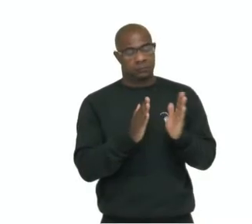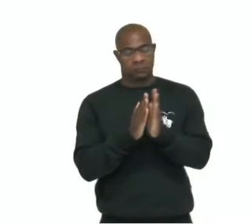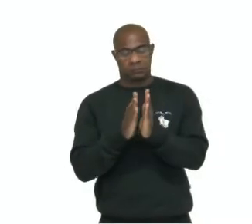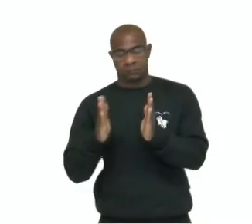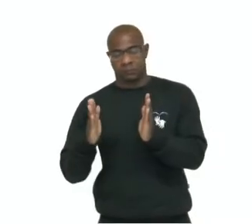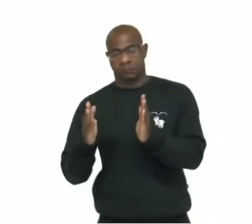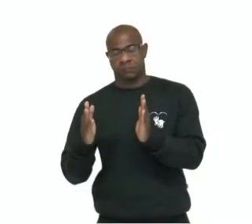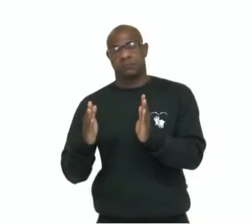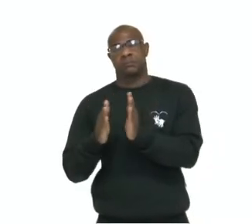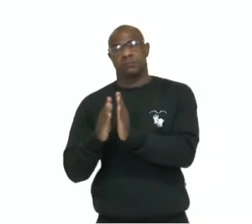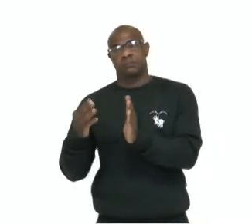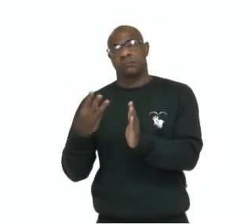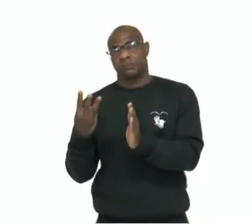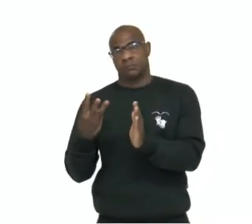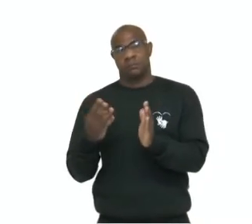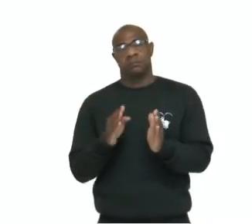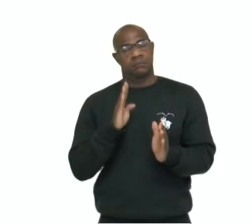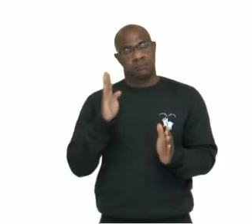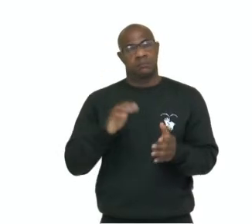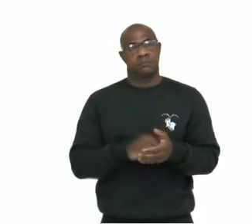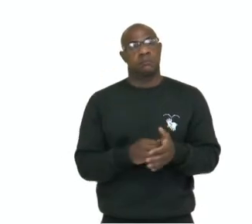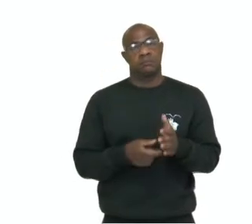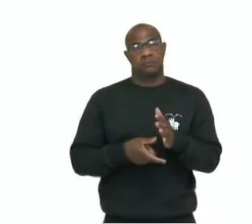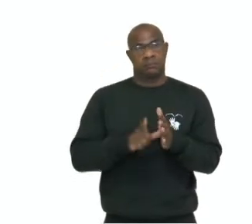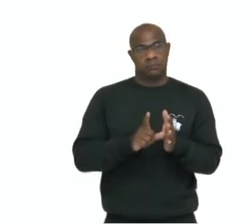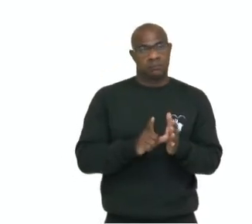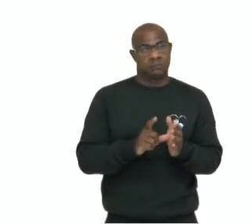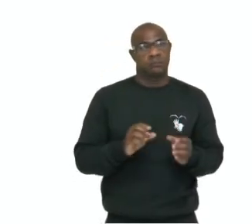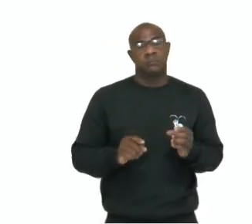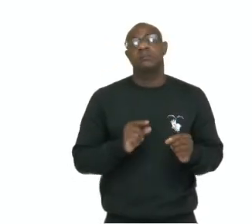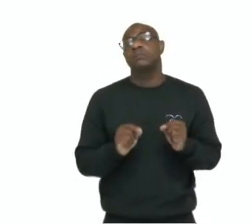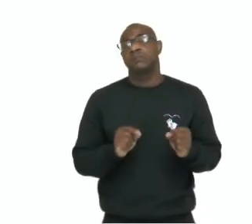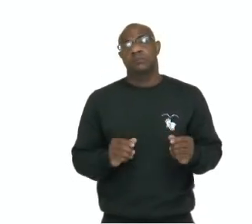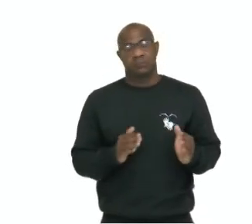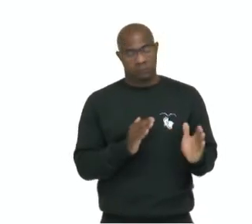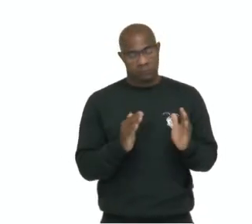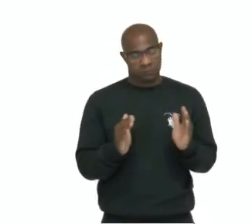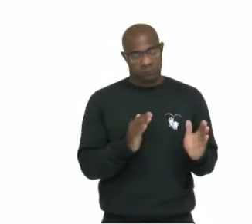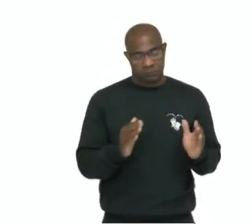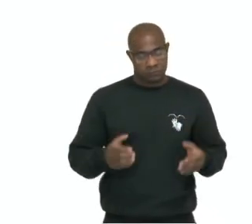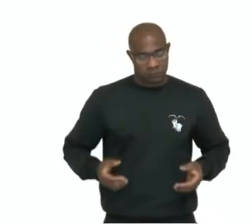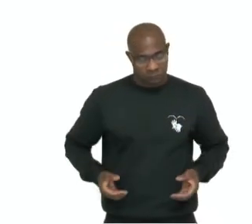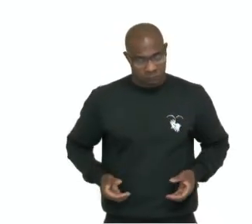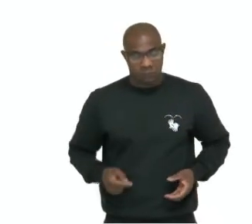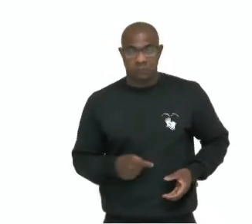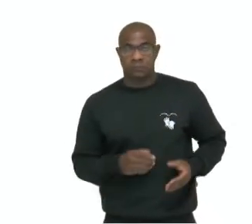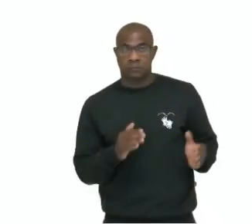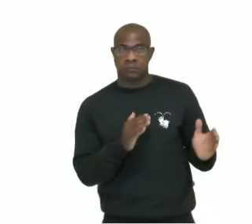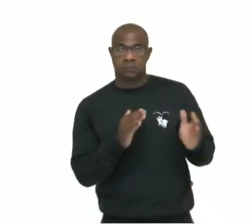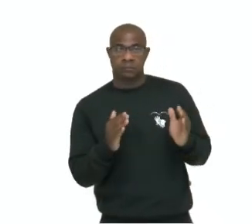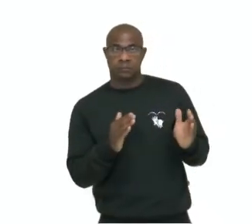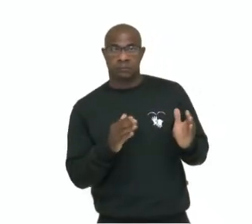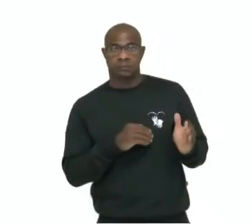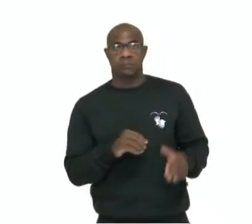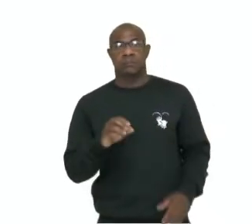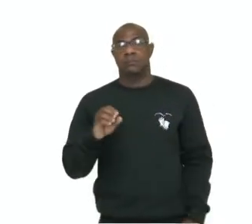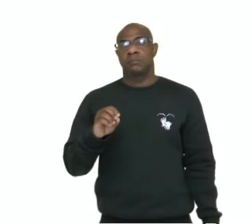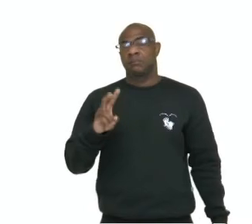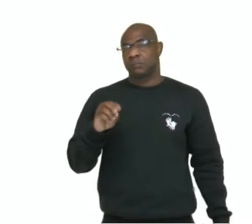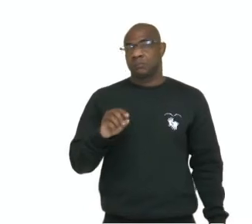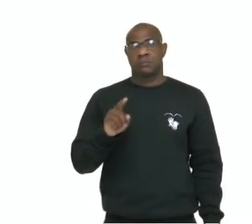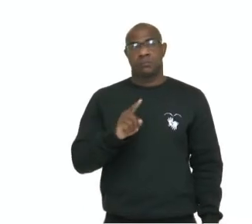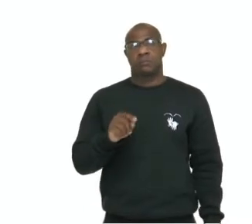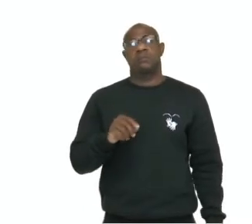A fase folicular, que é antes da liberação do ovócito secundário. Está escrito óvulo aqui, mas é